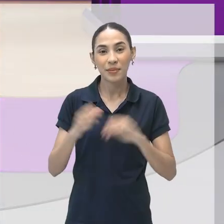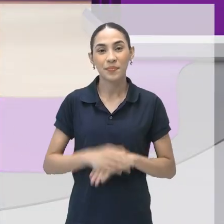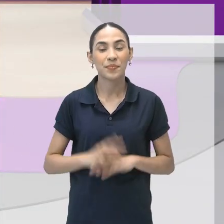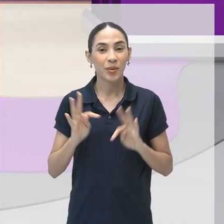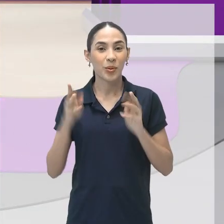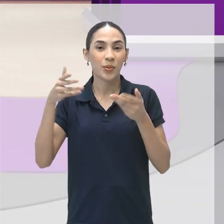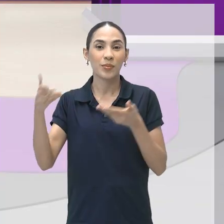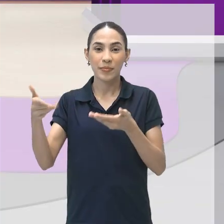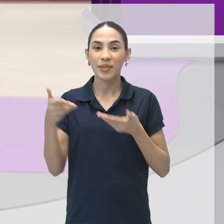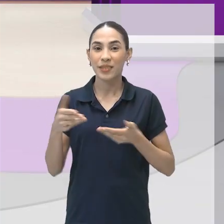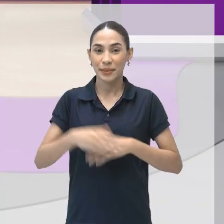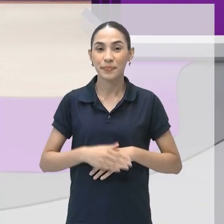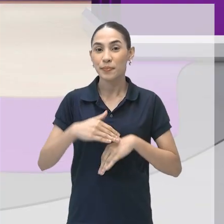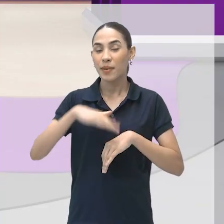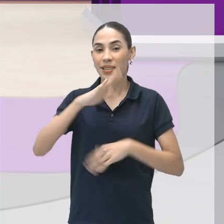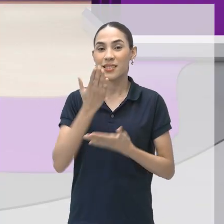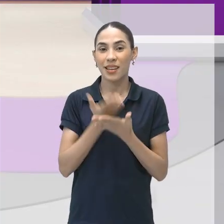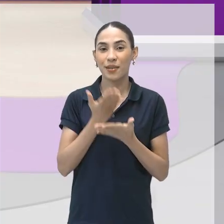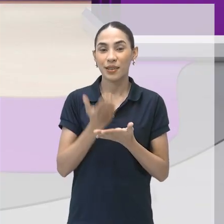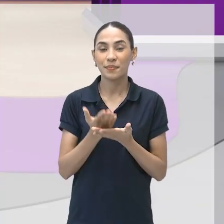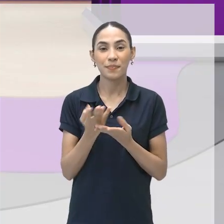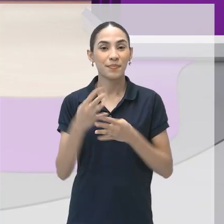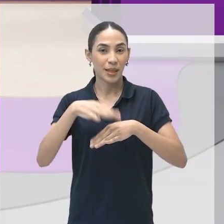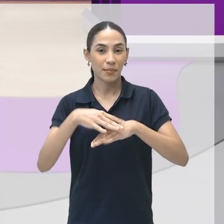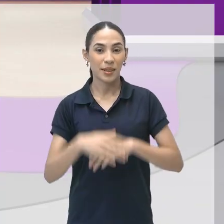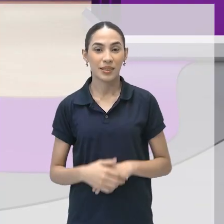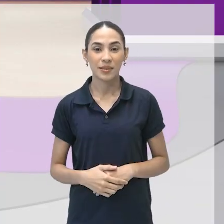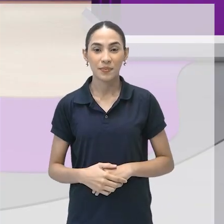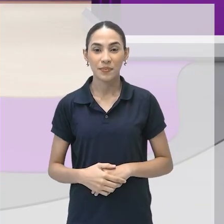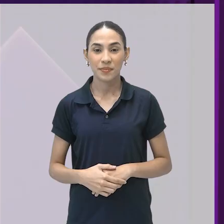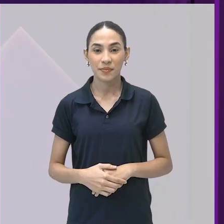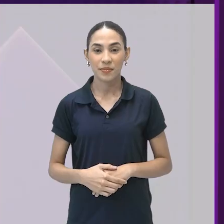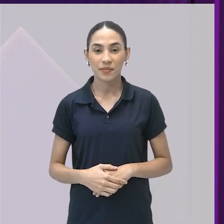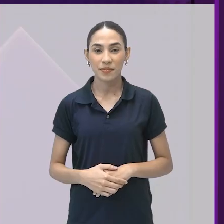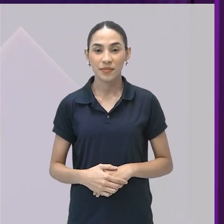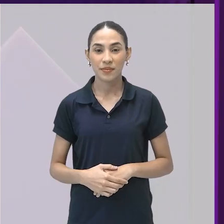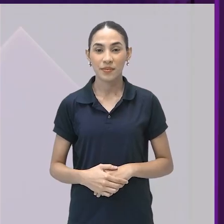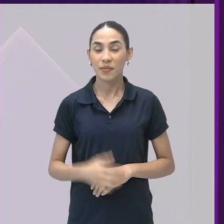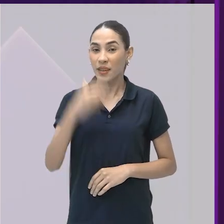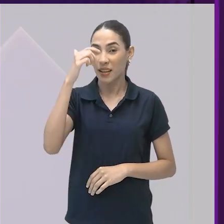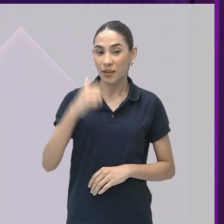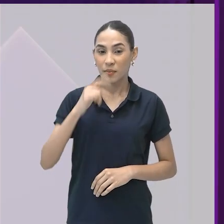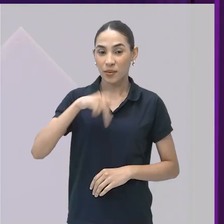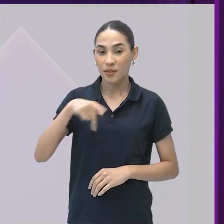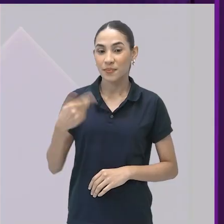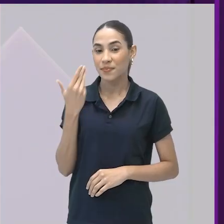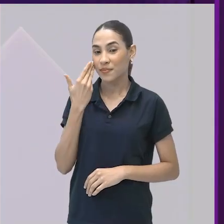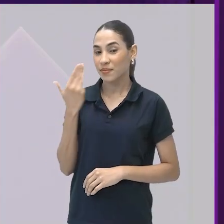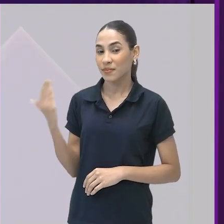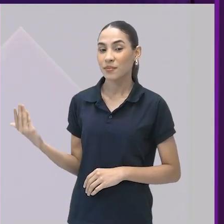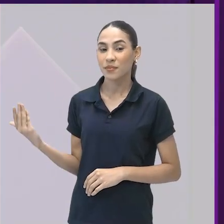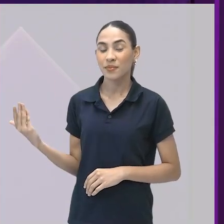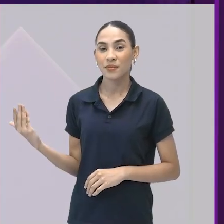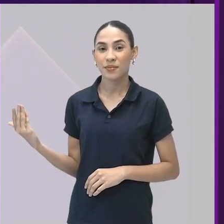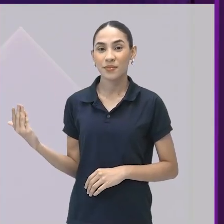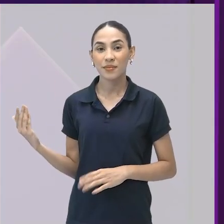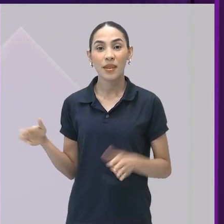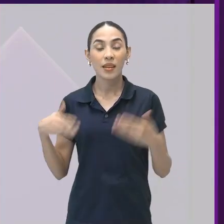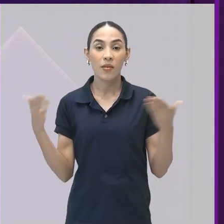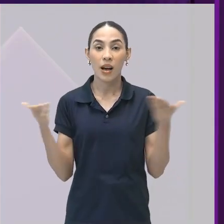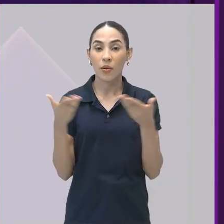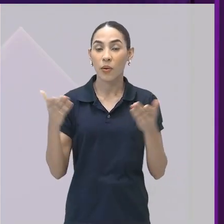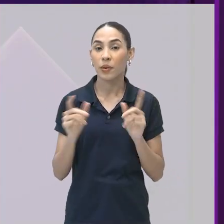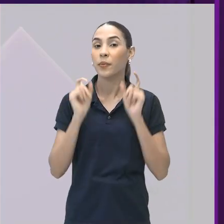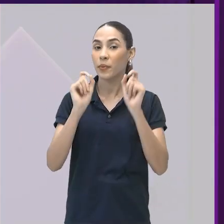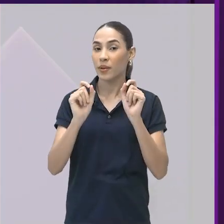sejam todos bem-vindos a mais uma aula de matemática. Eu sou a professora Deísa Mendonça e agora